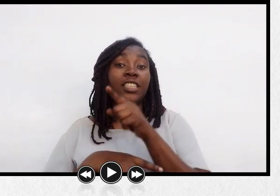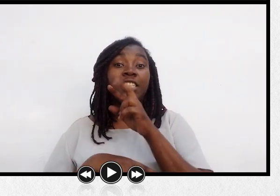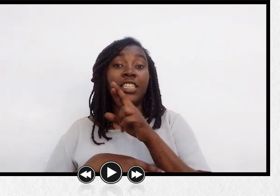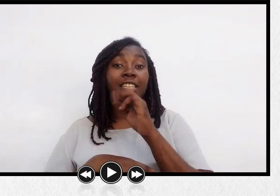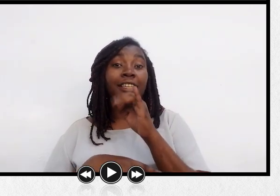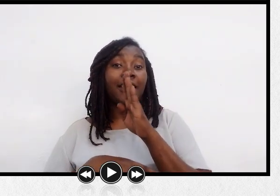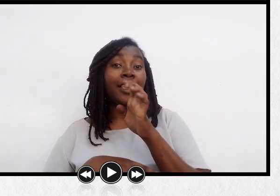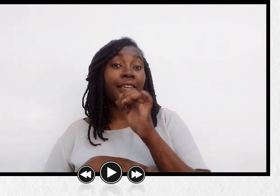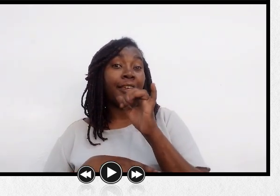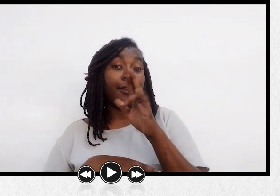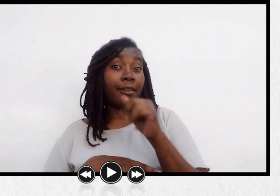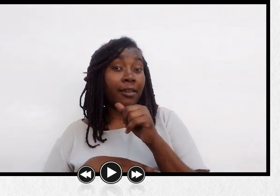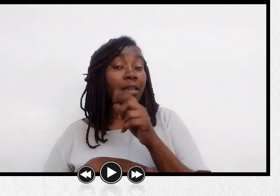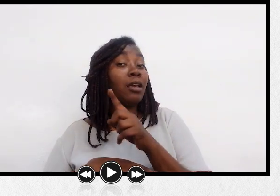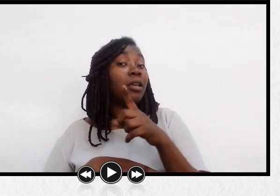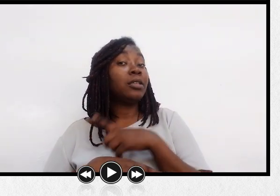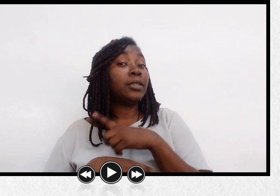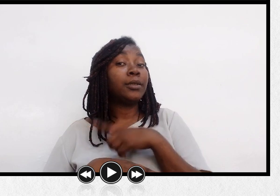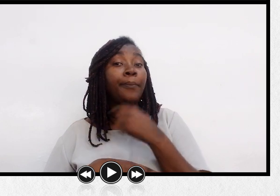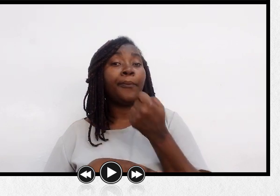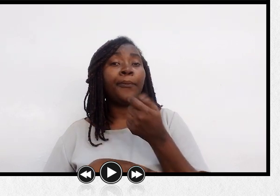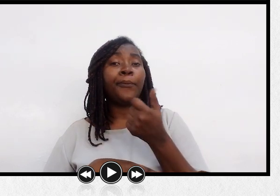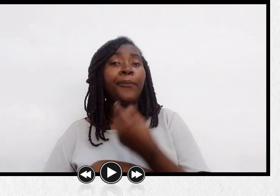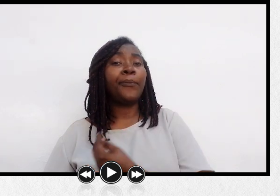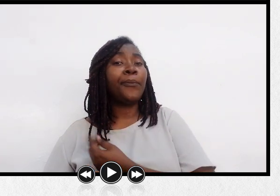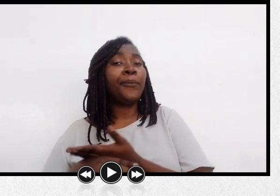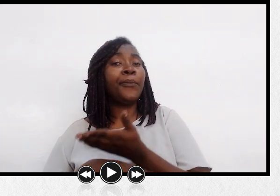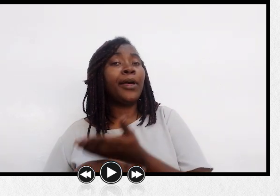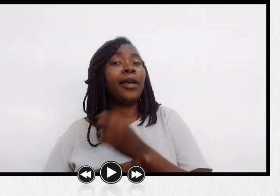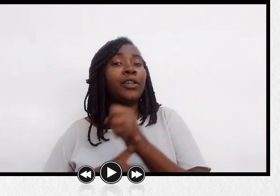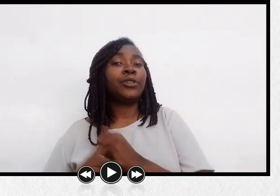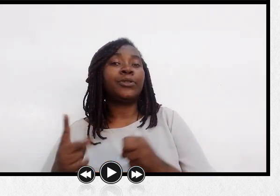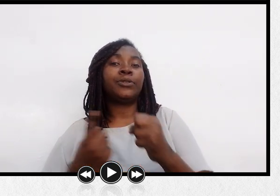Iguape, eles têm pouquíssima participação da sociedade civil.